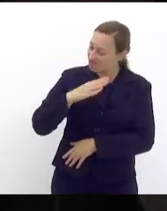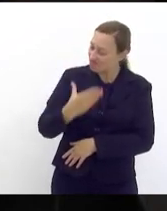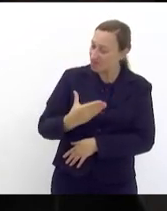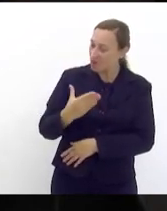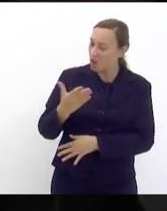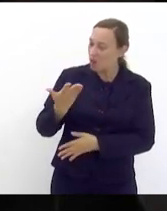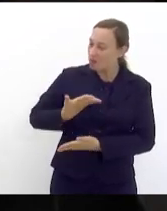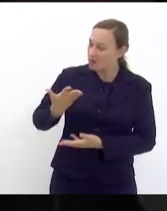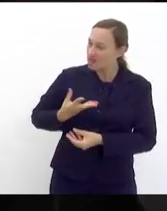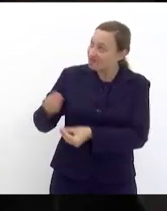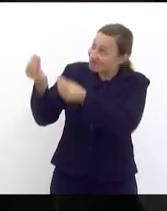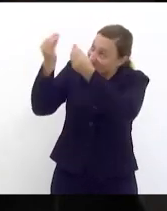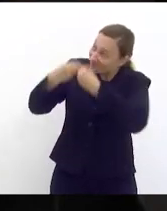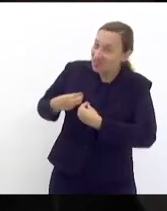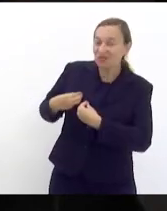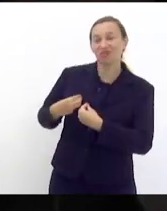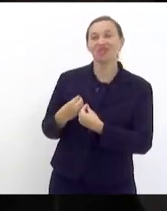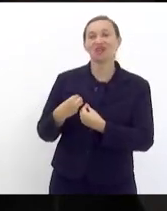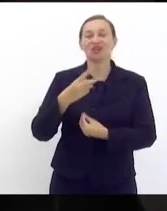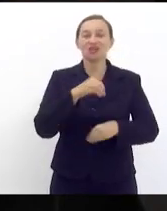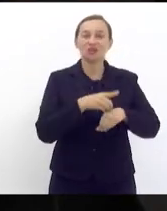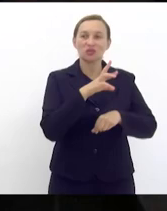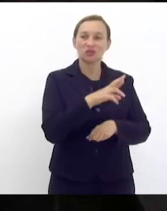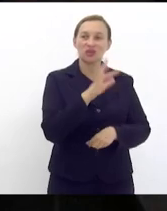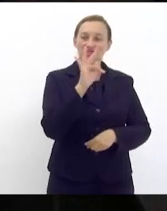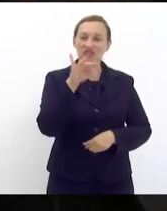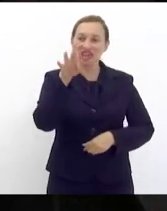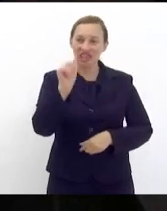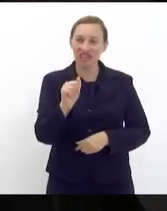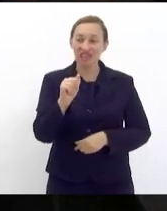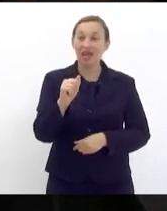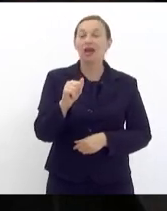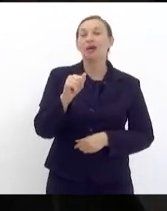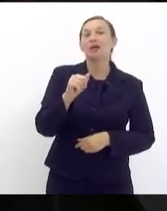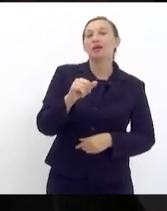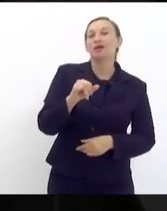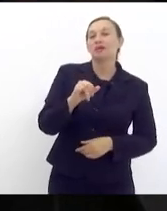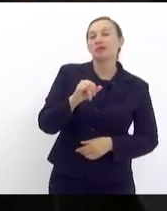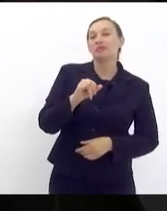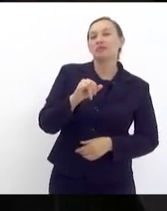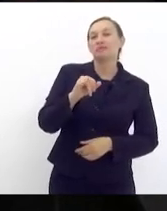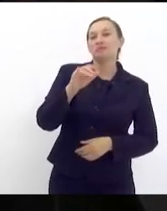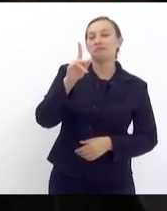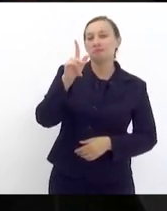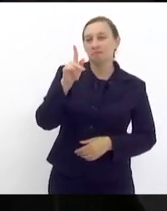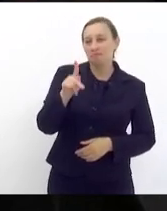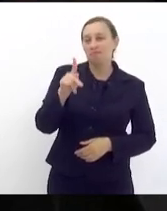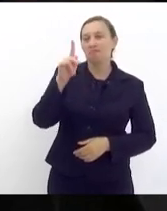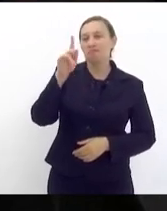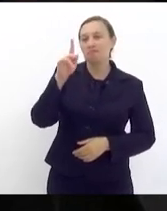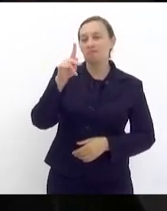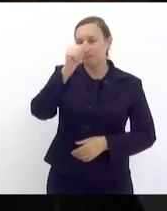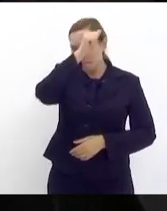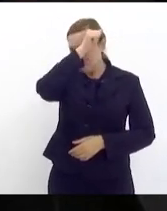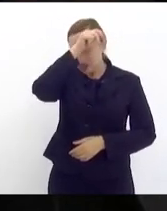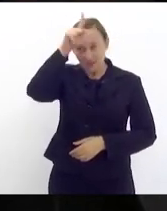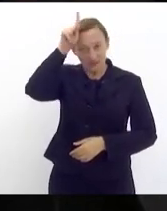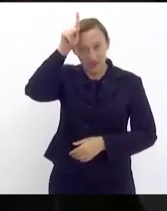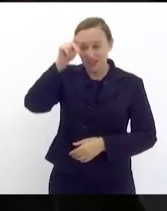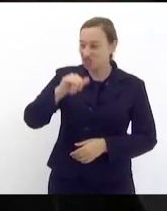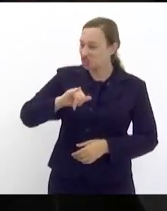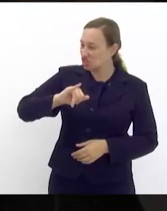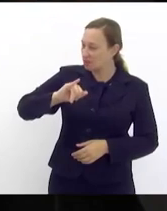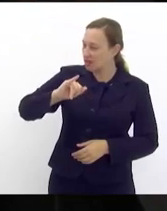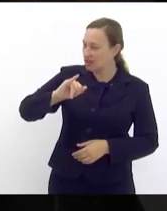me deu, doutora Fernanda, prefeita de Japeri, que é outra que, como eu, pegou uma cidade destruída, com uma